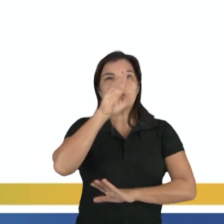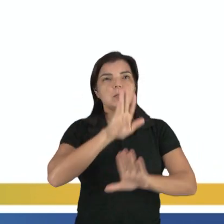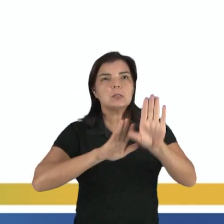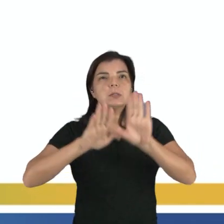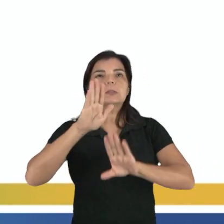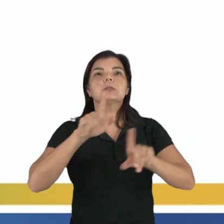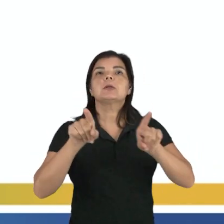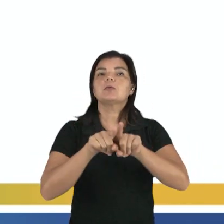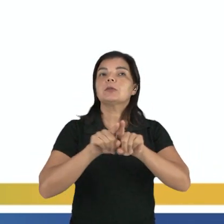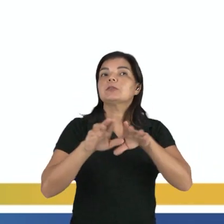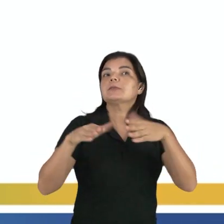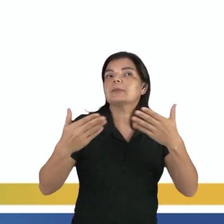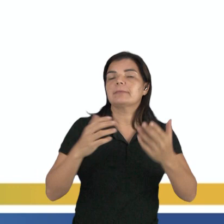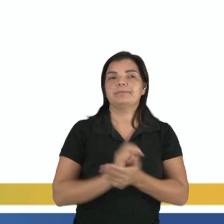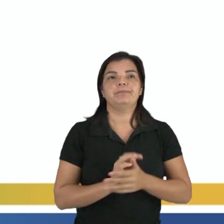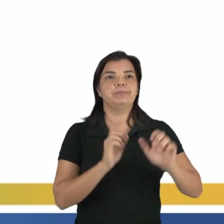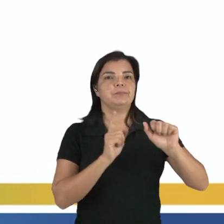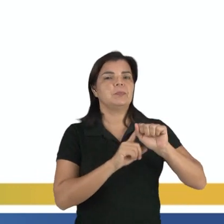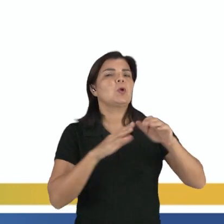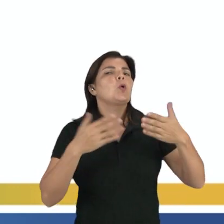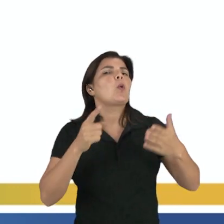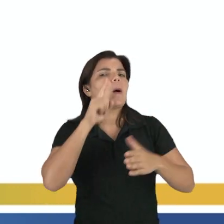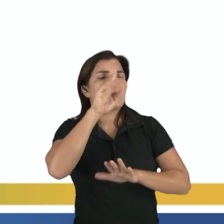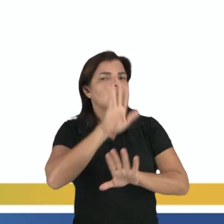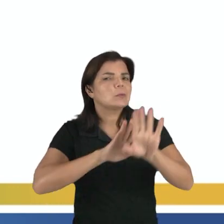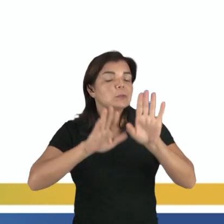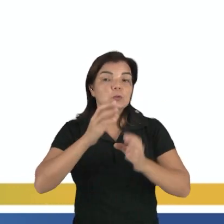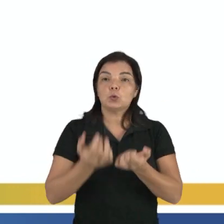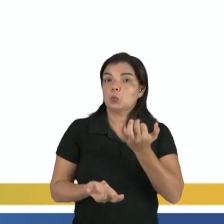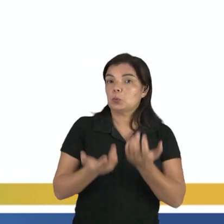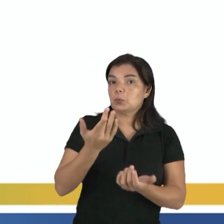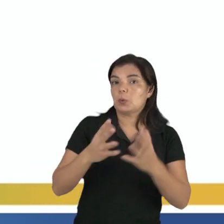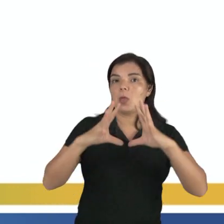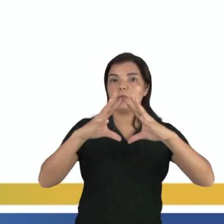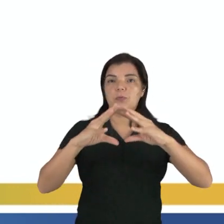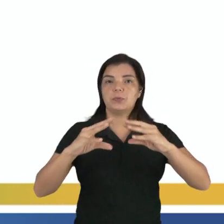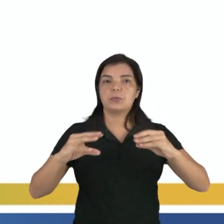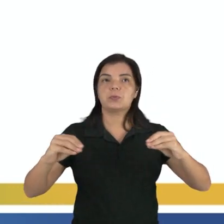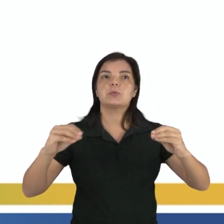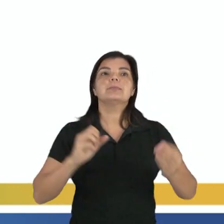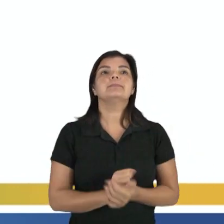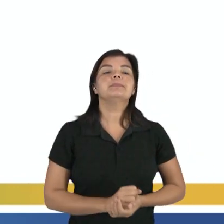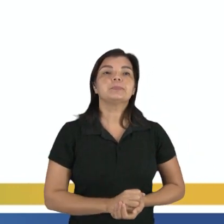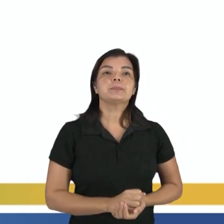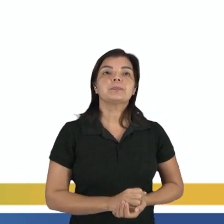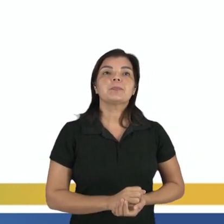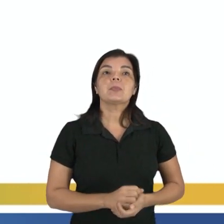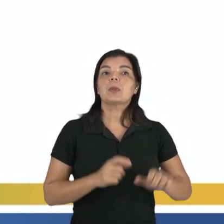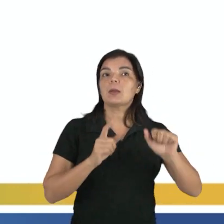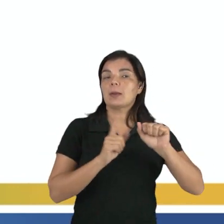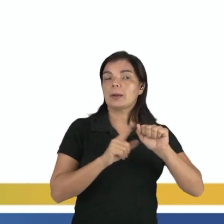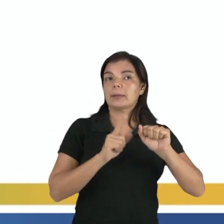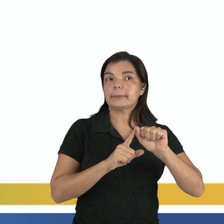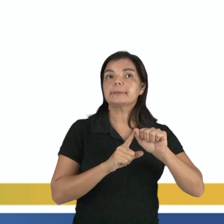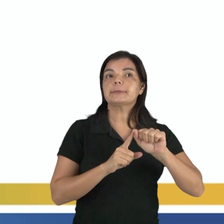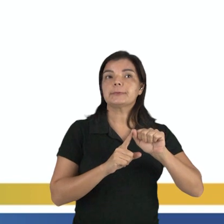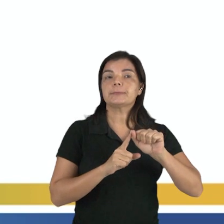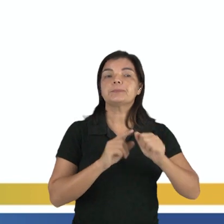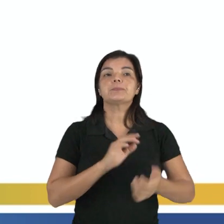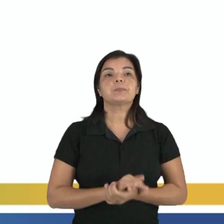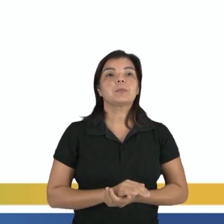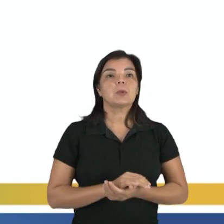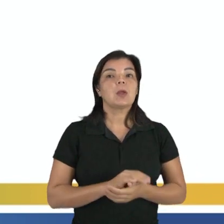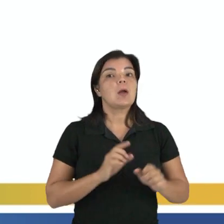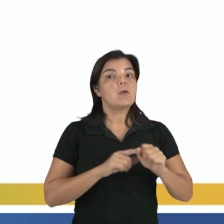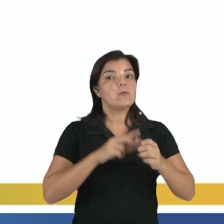riscos citados são decorrentes da Que risco né Vocês podiam sentir de derretimento aqui tem as opções tá